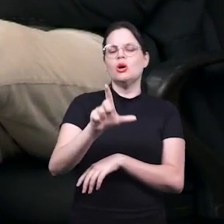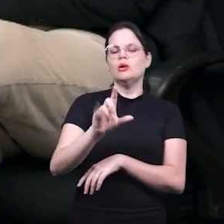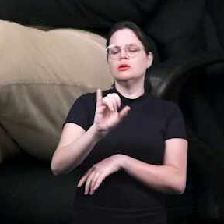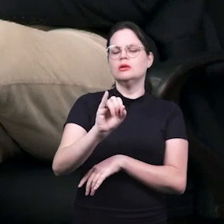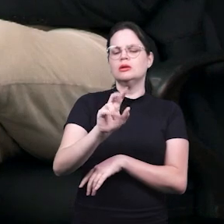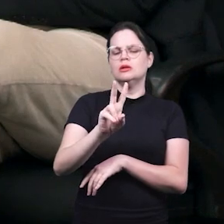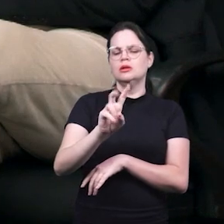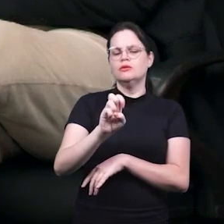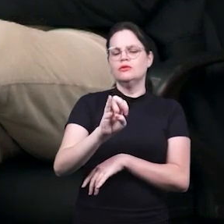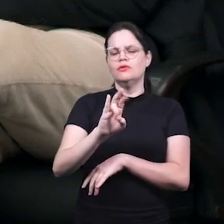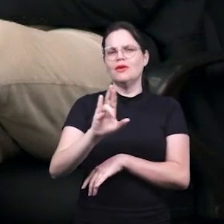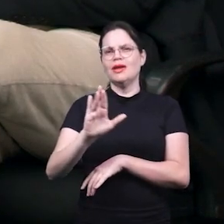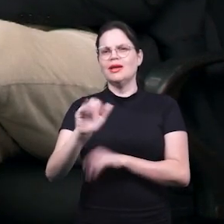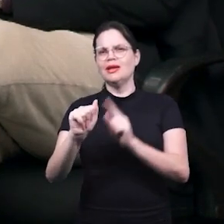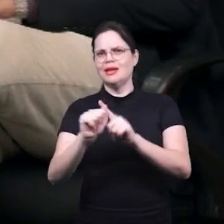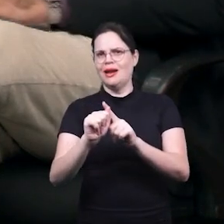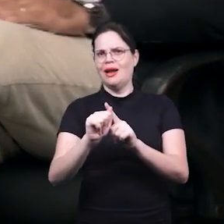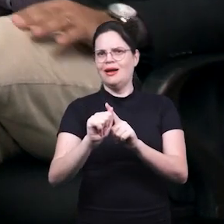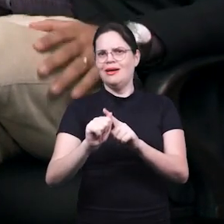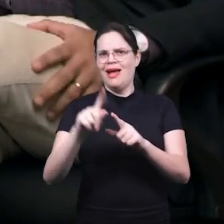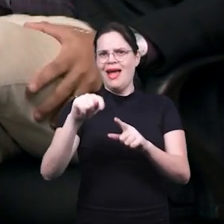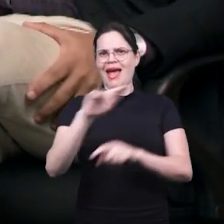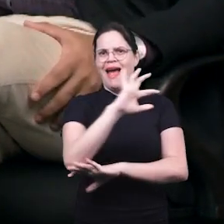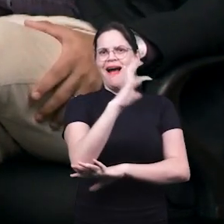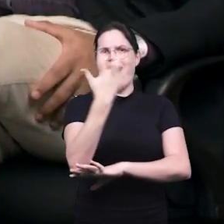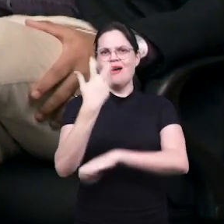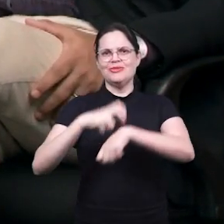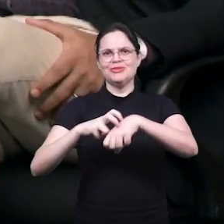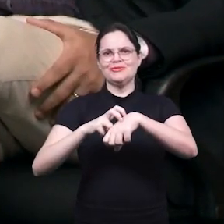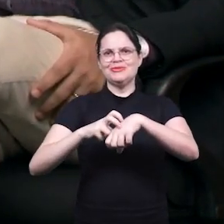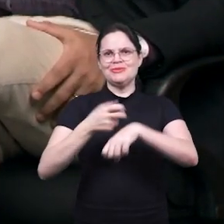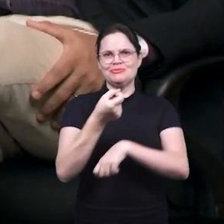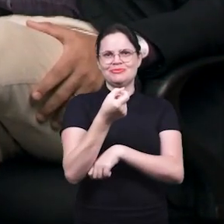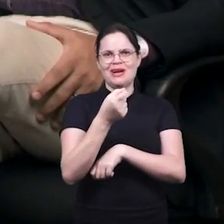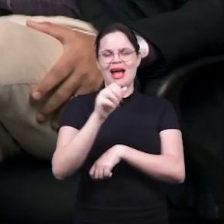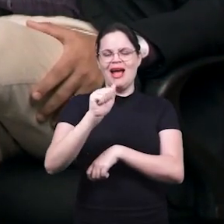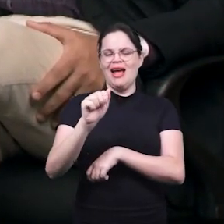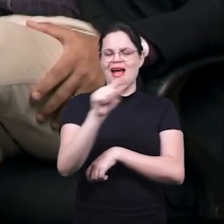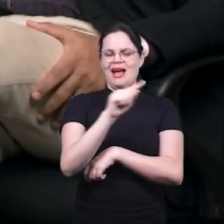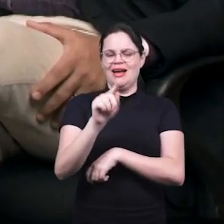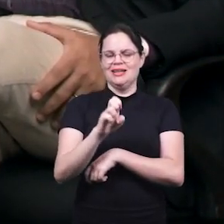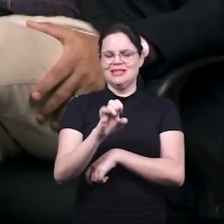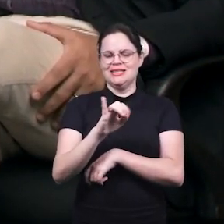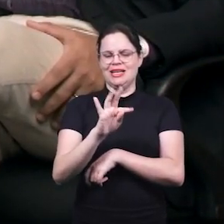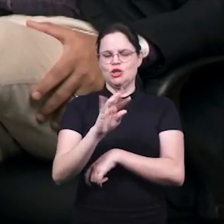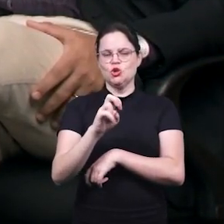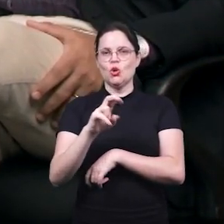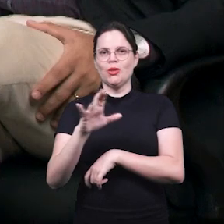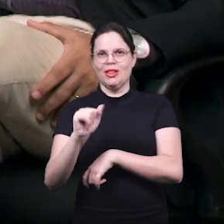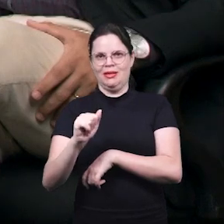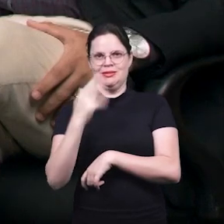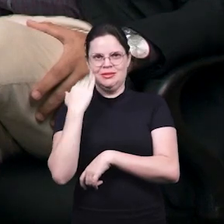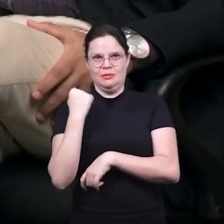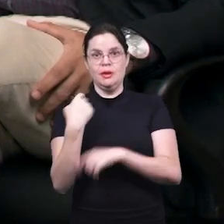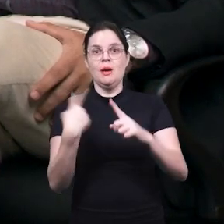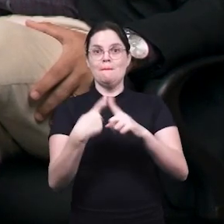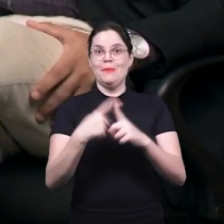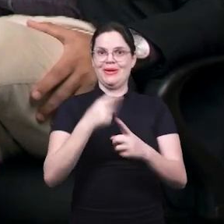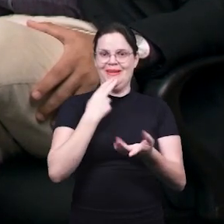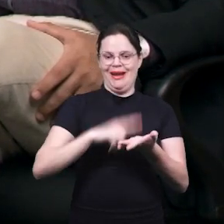Sim. Depois vai falar sobre isso. Aí vamos ter, porque exatamente a carta aos Romanos fala da